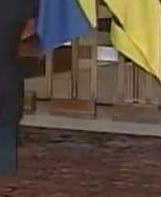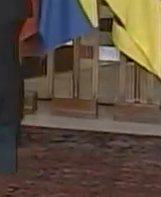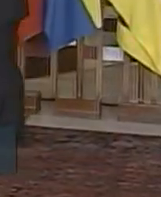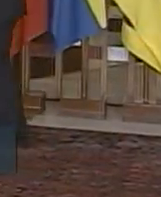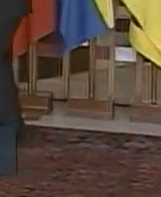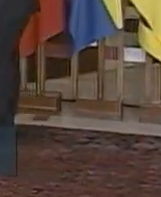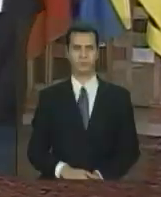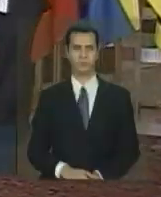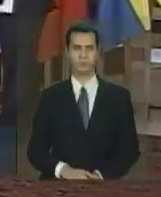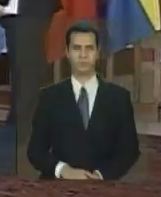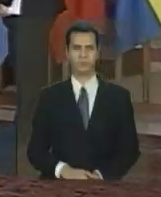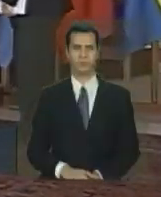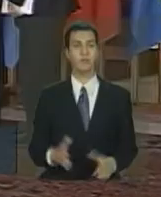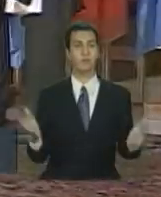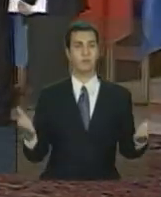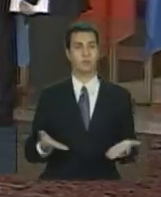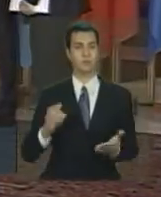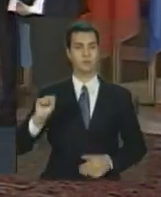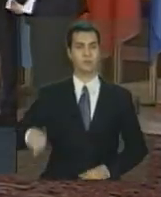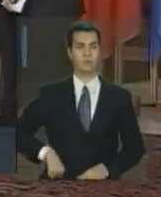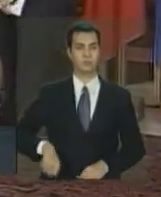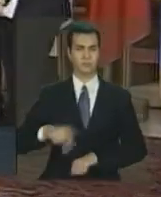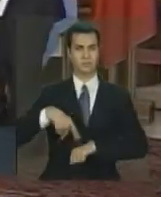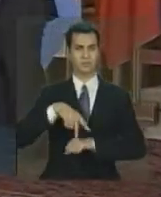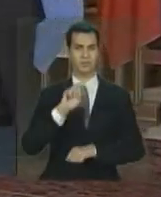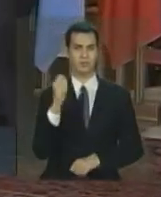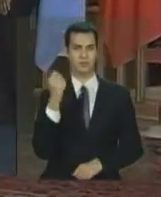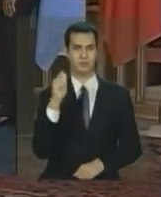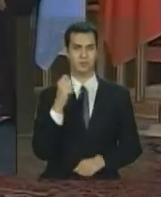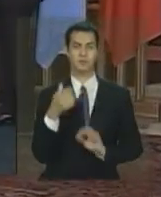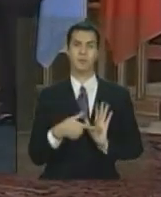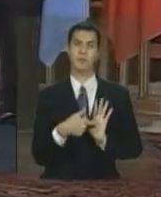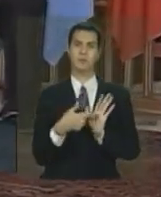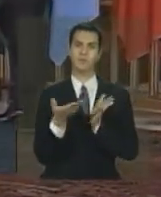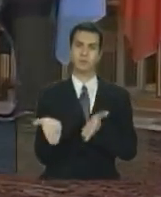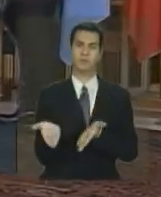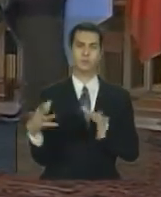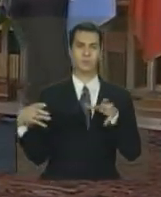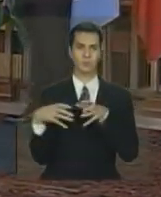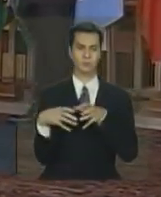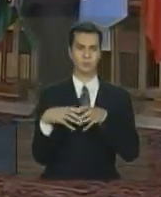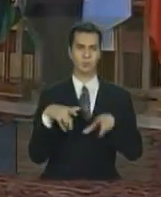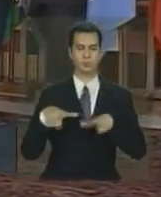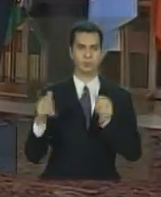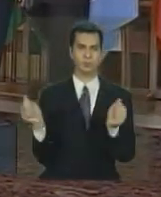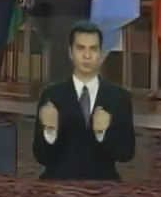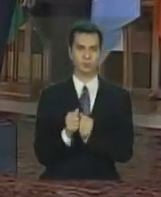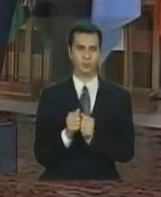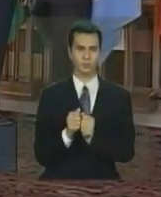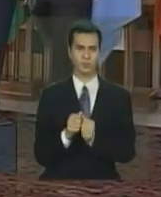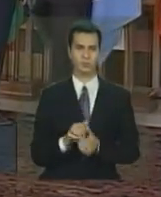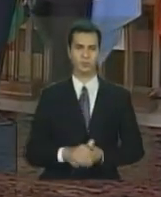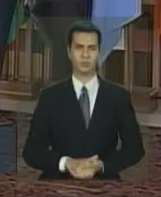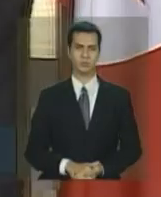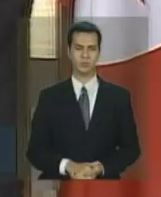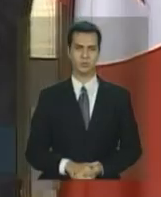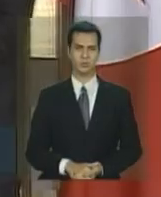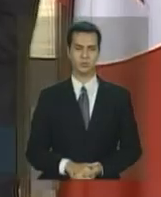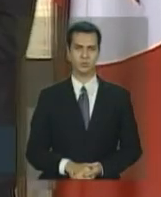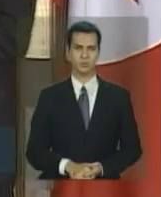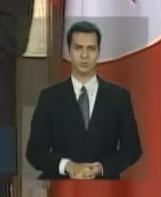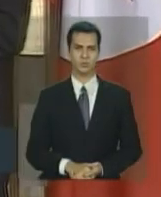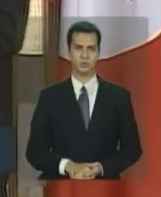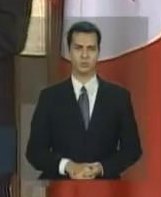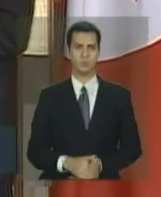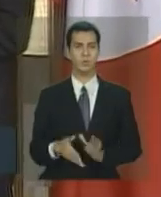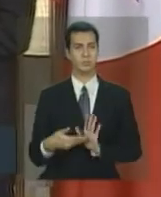Neste momento, o embaixador da Argentina apresenta a sua comitiva à presidenta Dilma Rousseff e ao